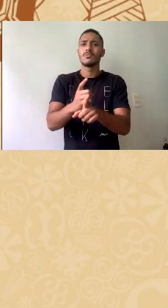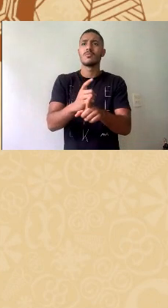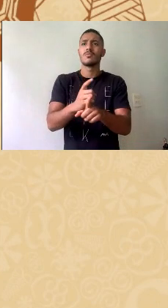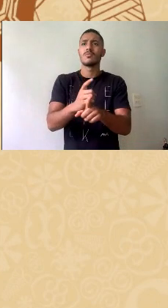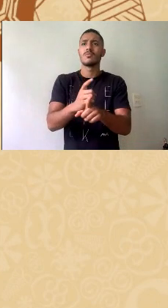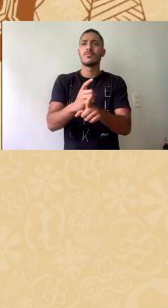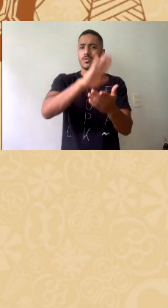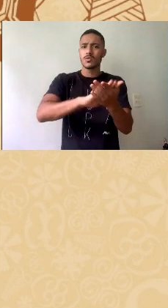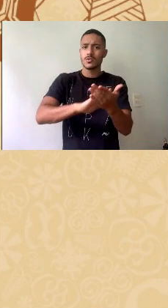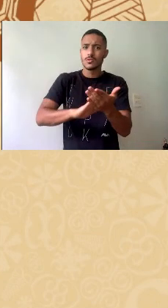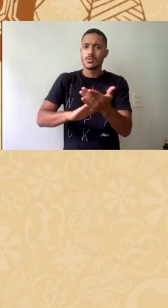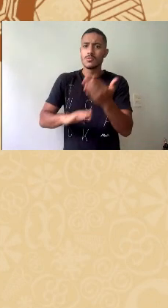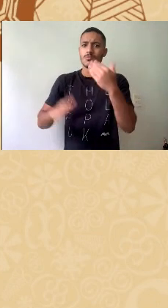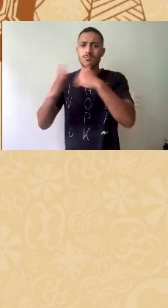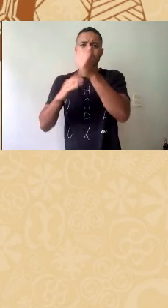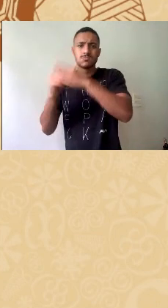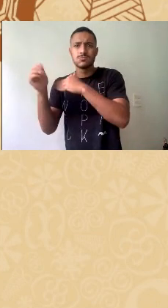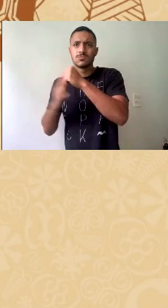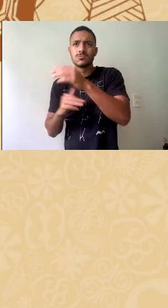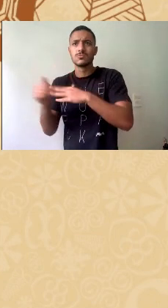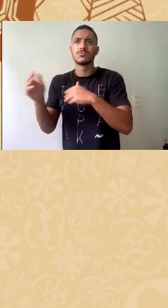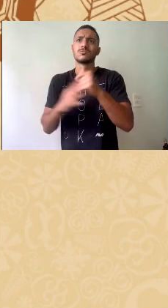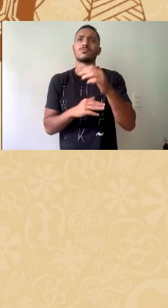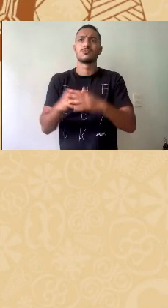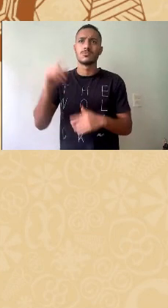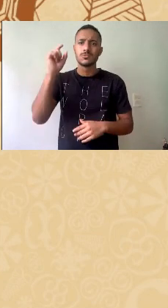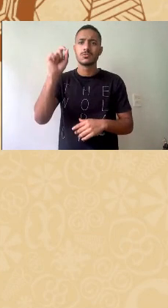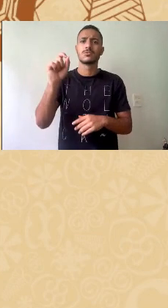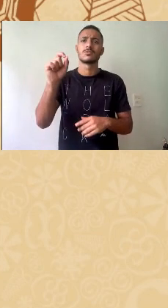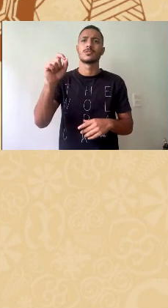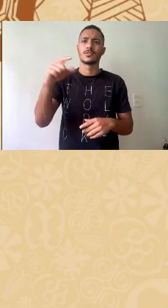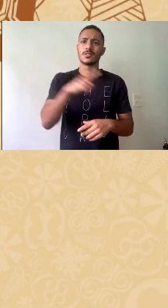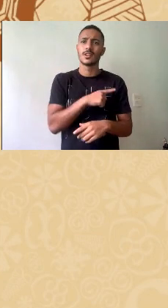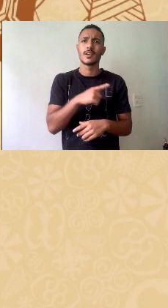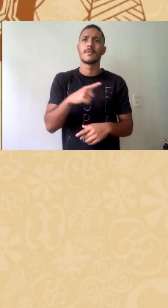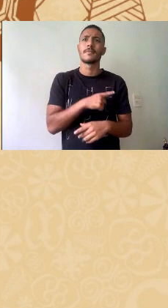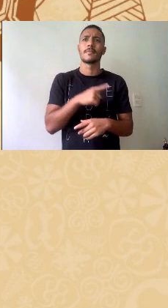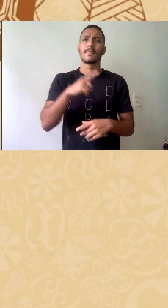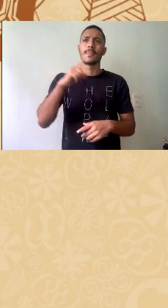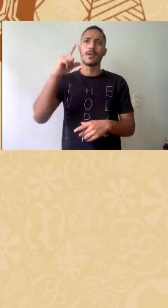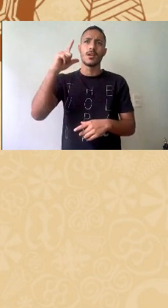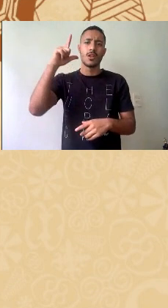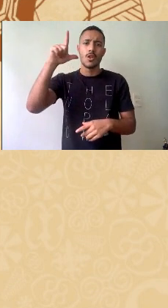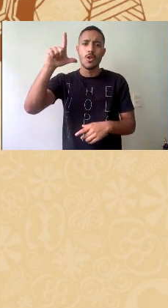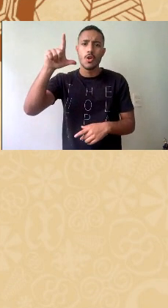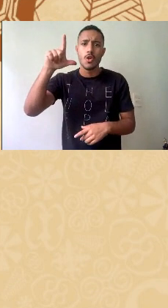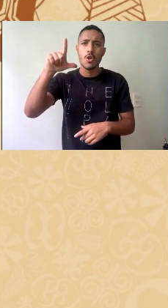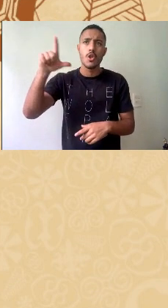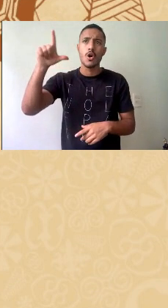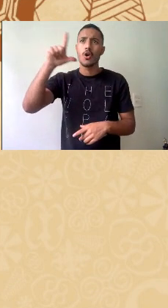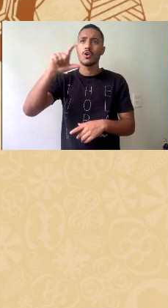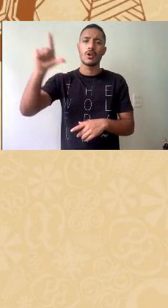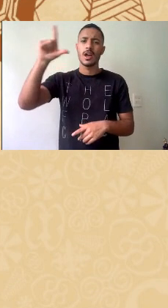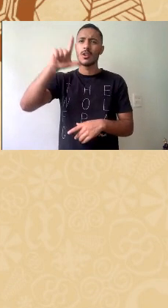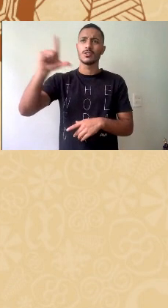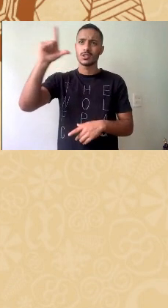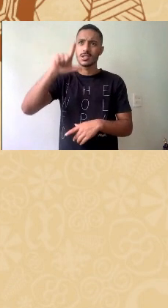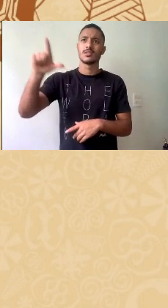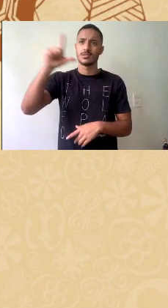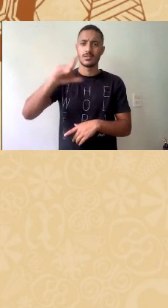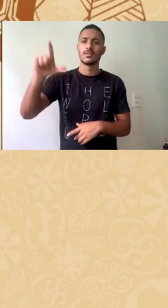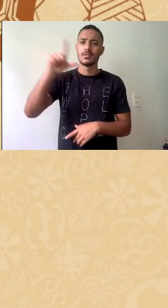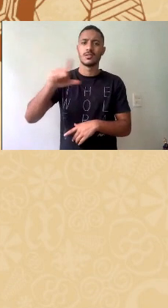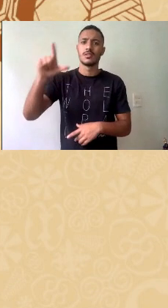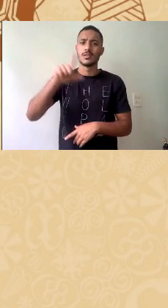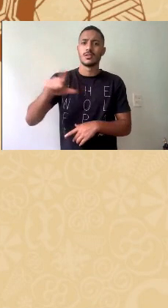enraizados, enraizadas em uma lógica racional no qual a epistemologia e o conhecimento parece que dá conta de